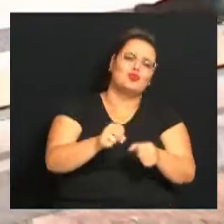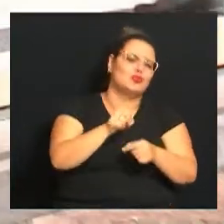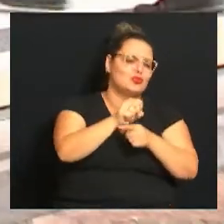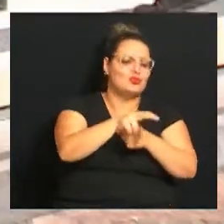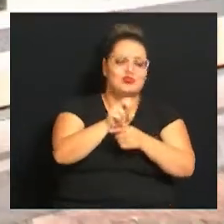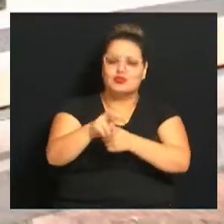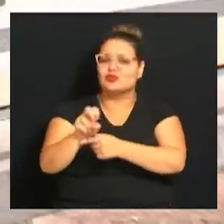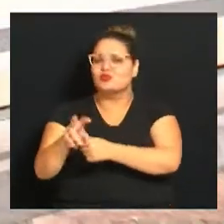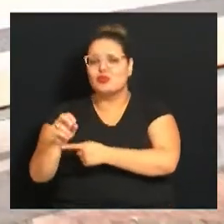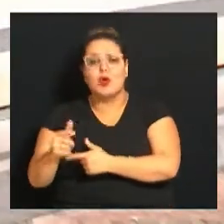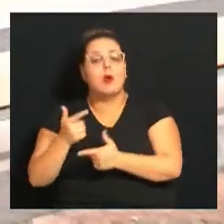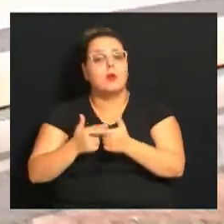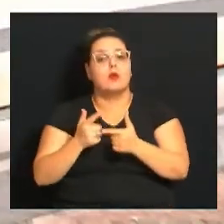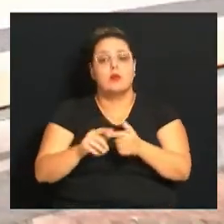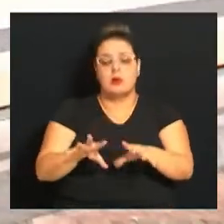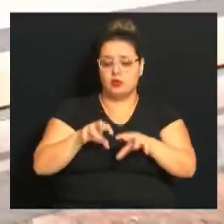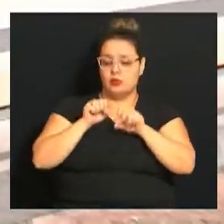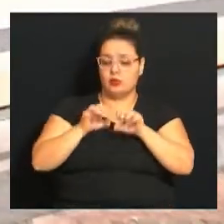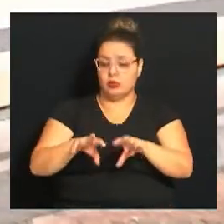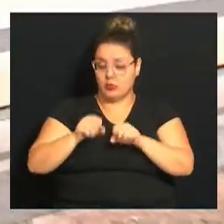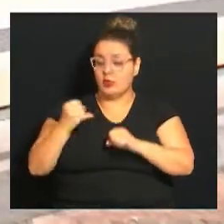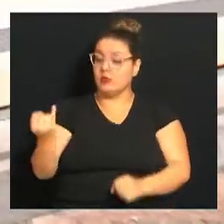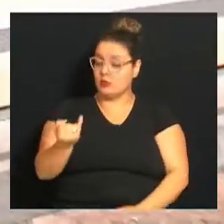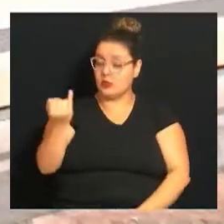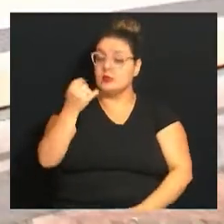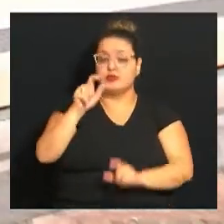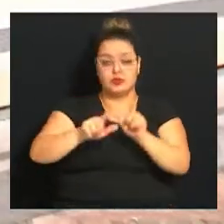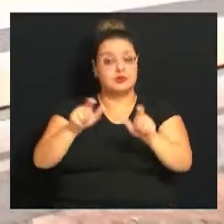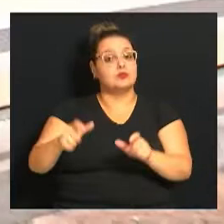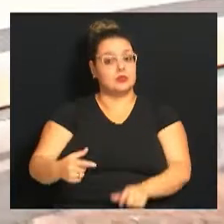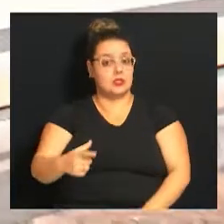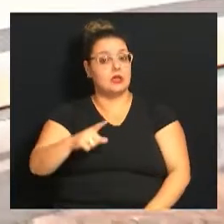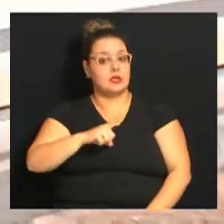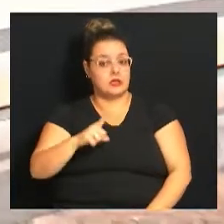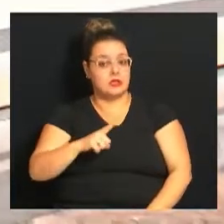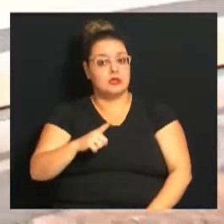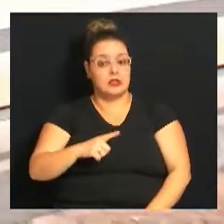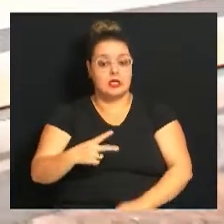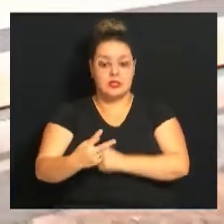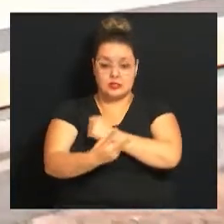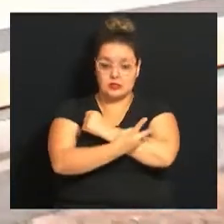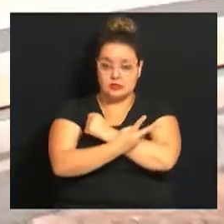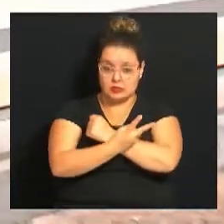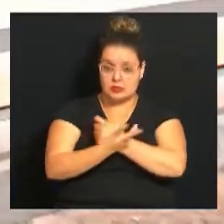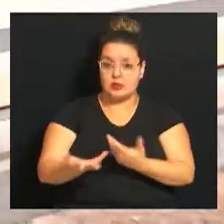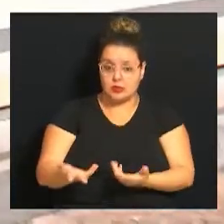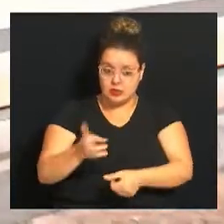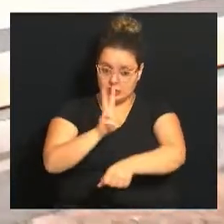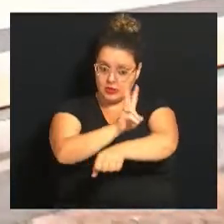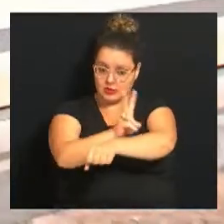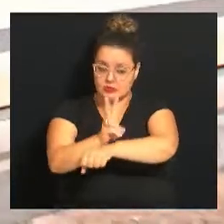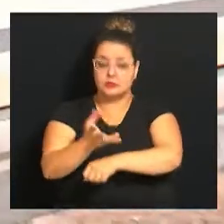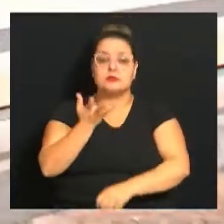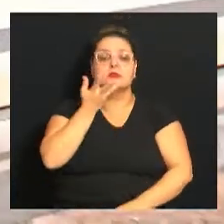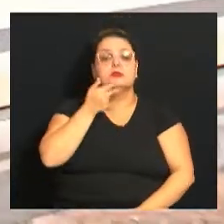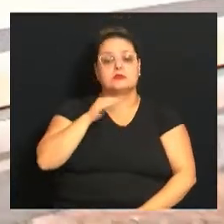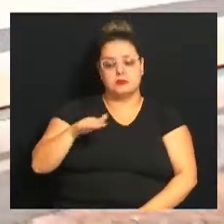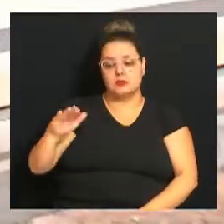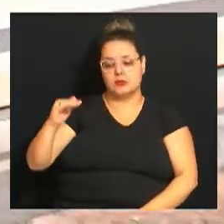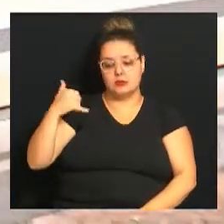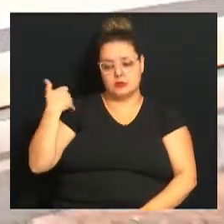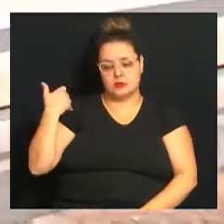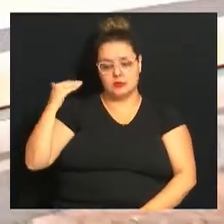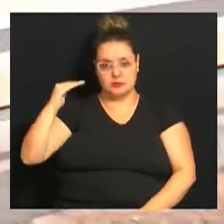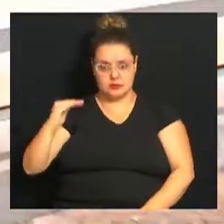sintomas respiratórios, para a gente é importante que a população tenha essa proteção. Então, para crianças menores de 5 anos, a gente tem a vacina